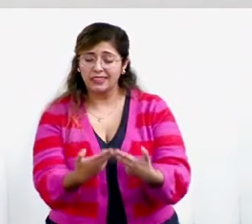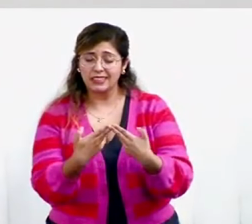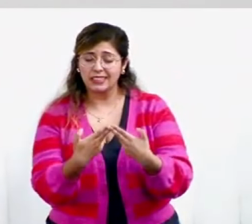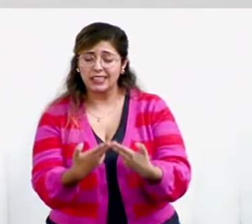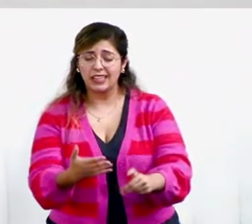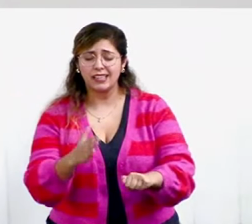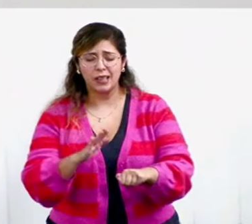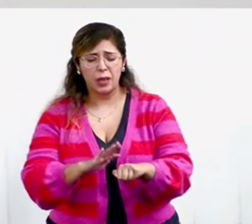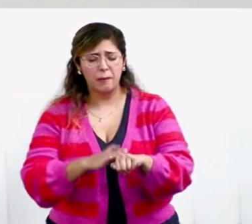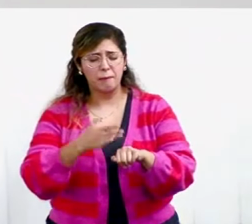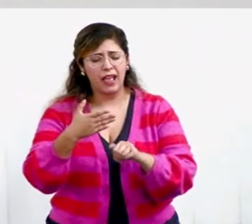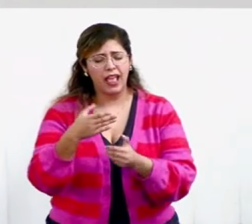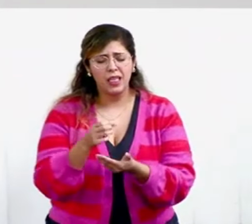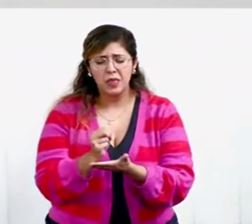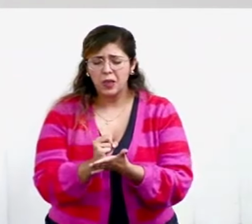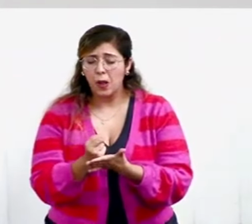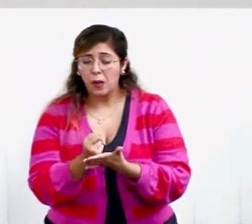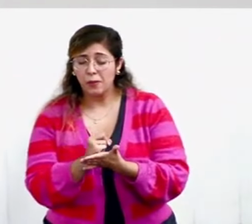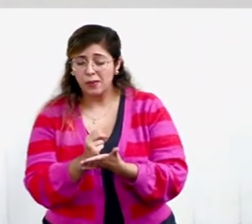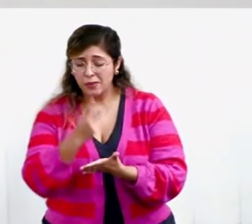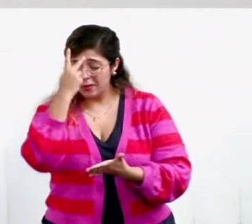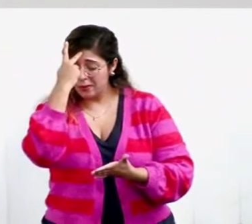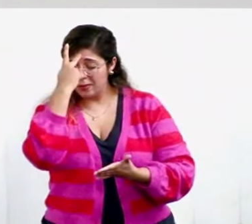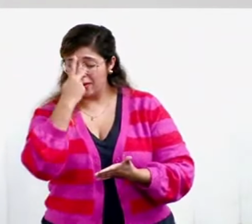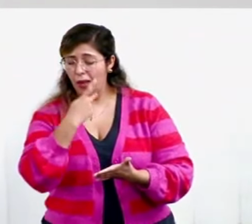domínio próprio,